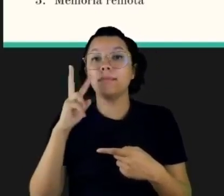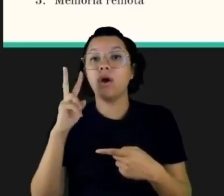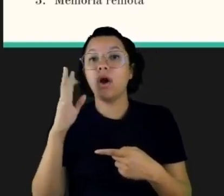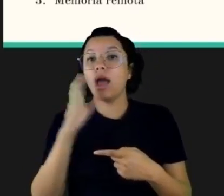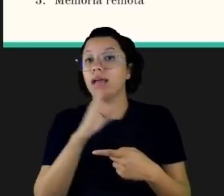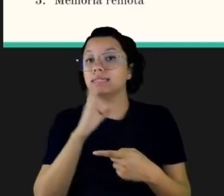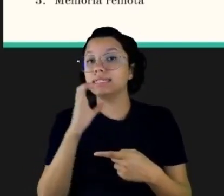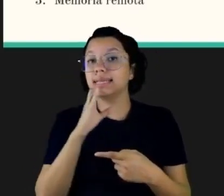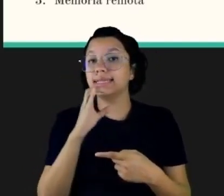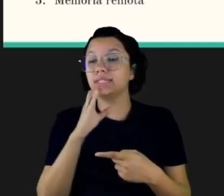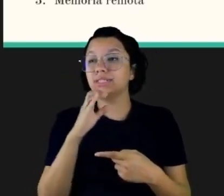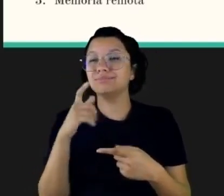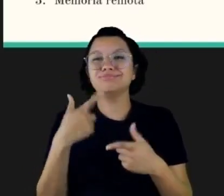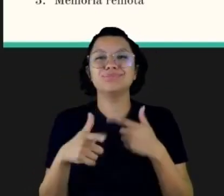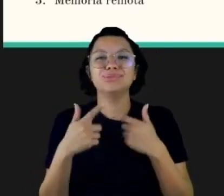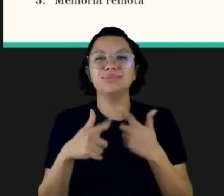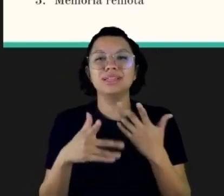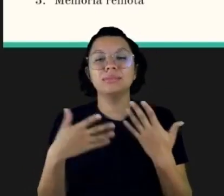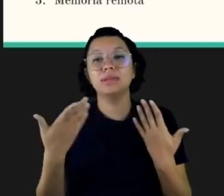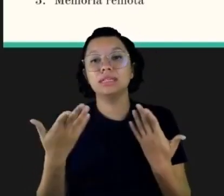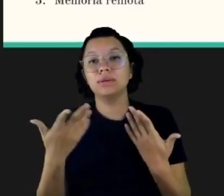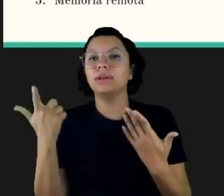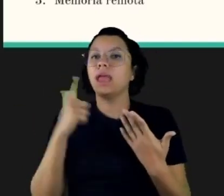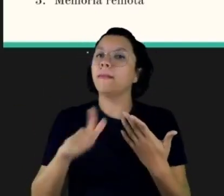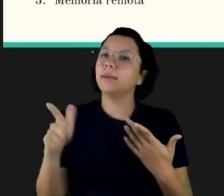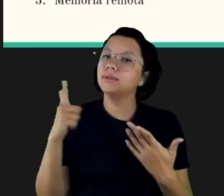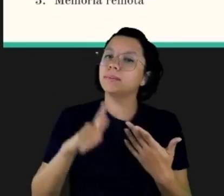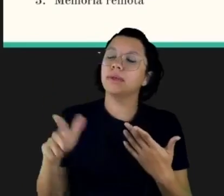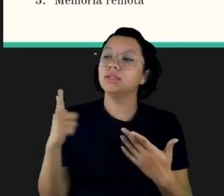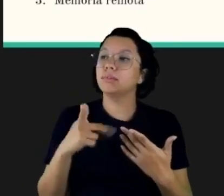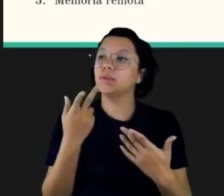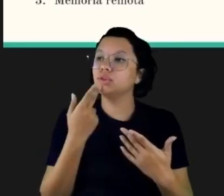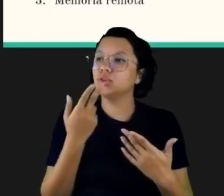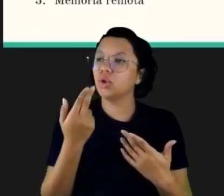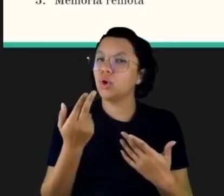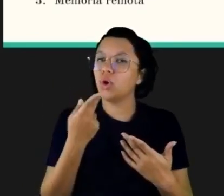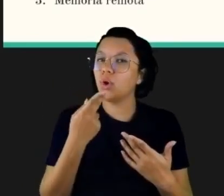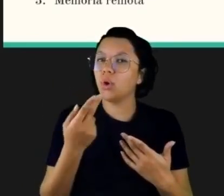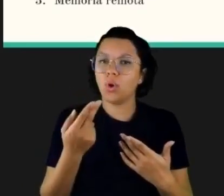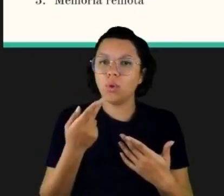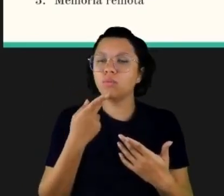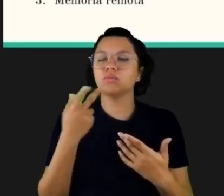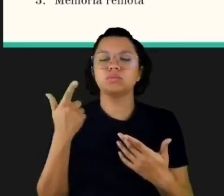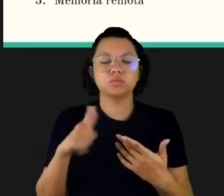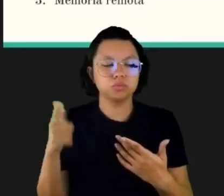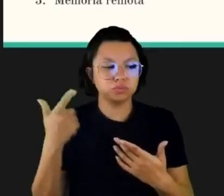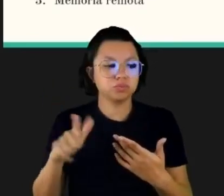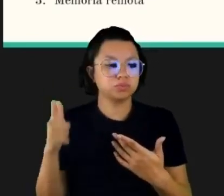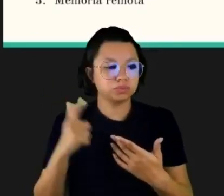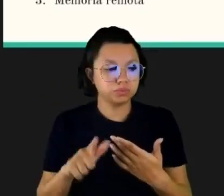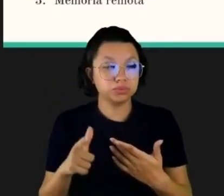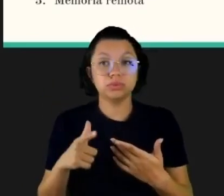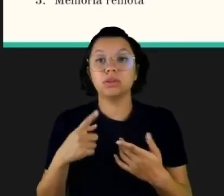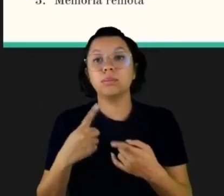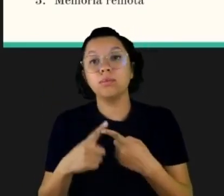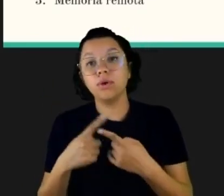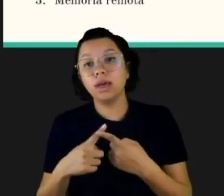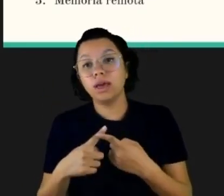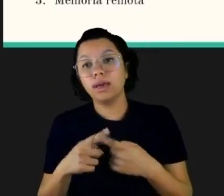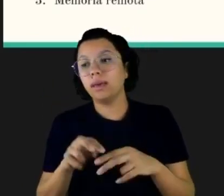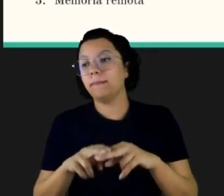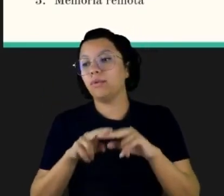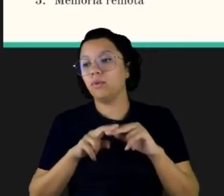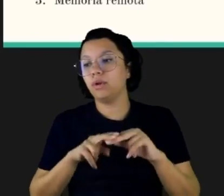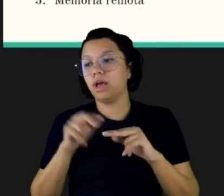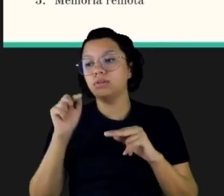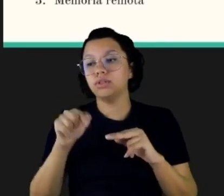comprometida. Então, ele repete a mesma fala 1 milhão de vezes por causa disso aqui. Esse comprometimento